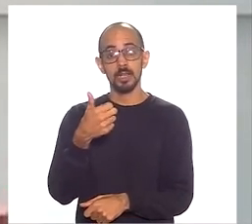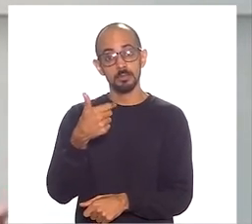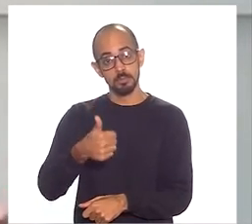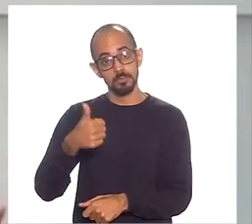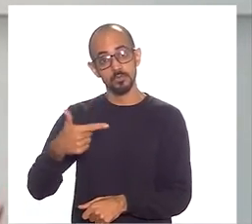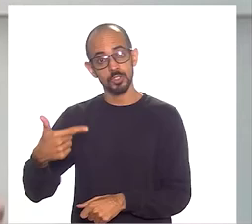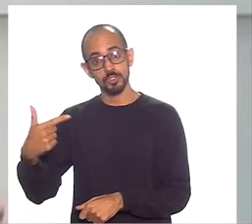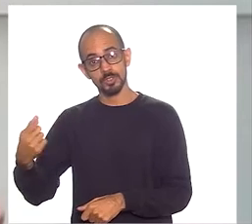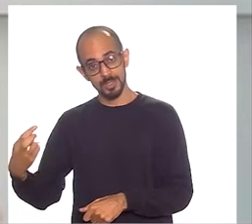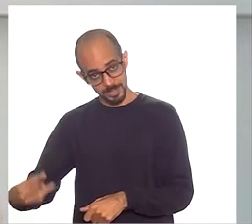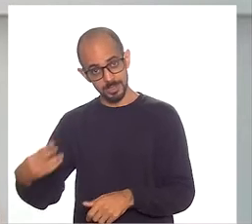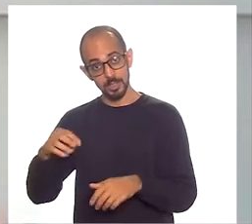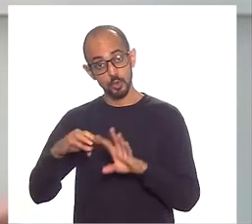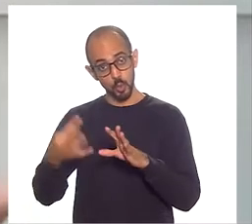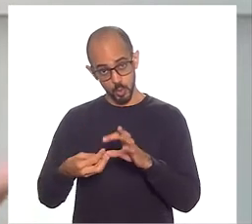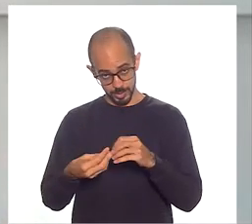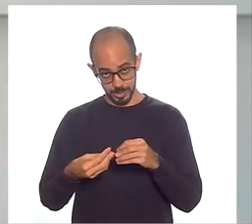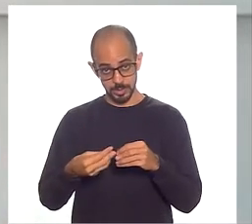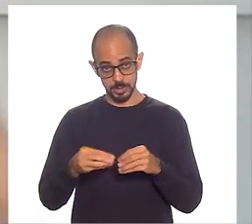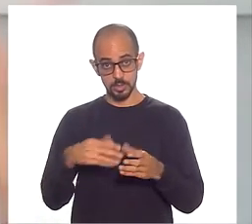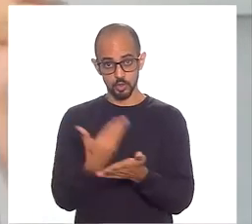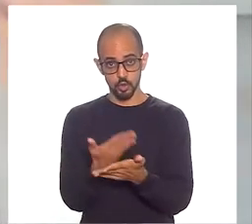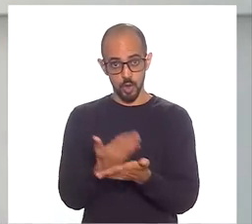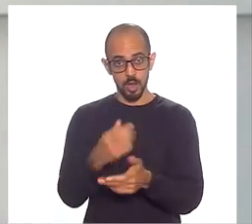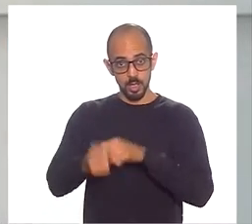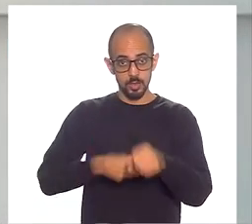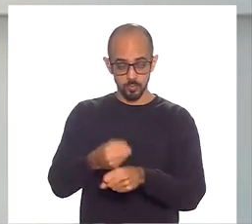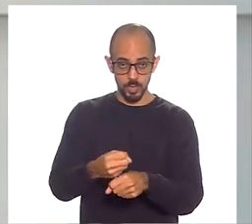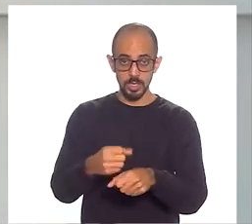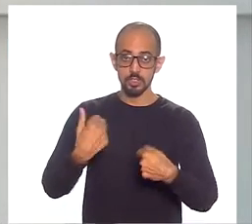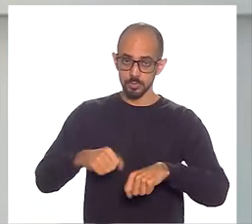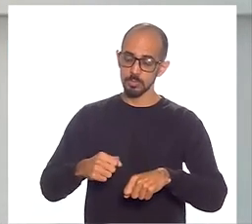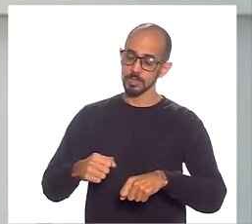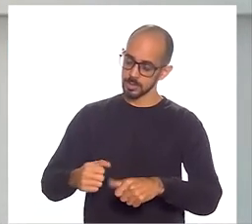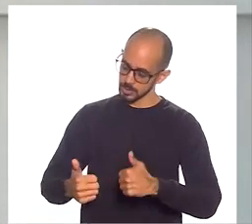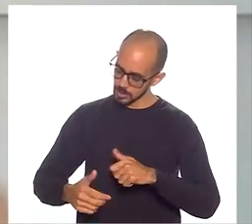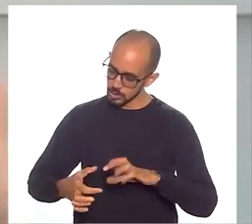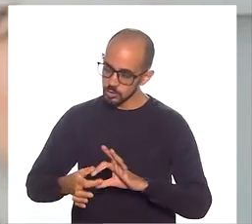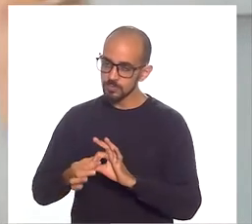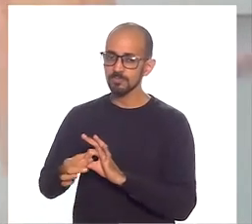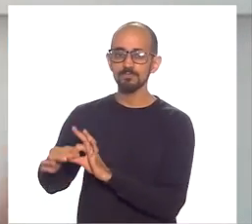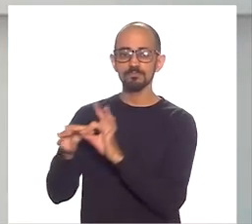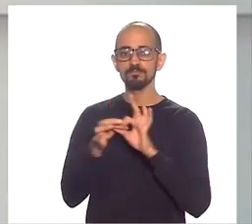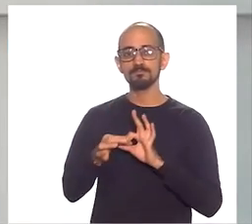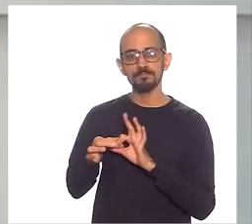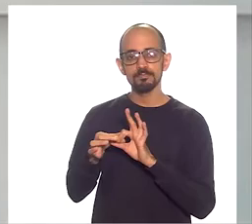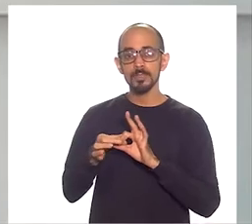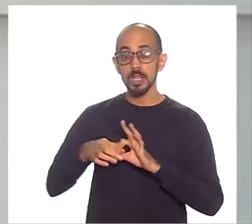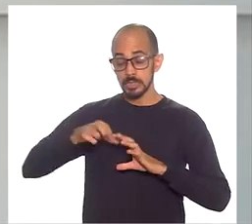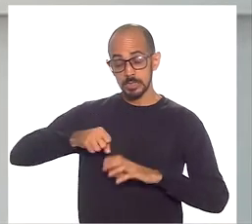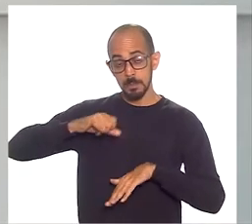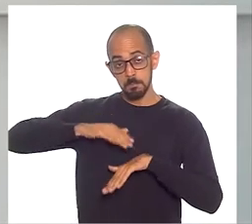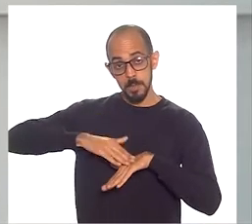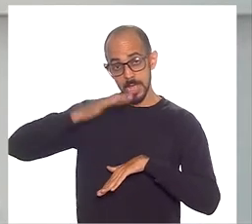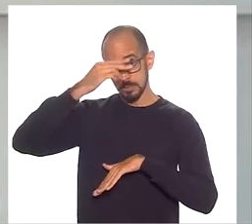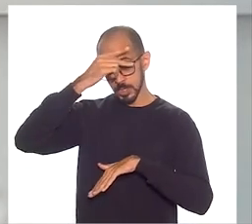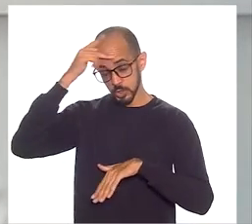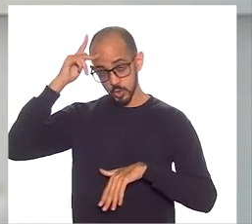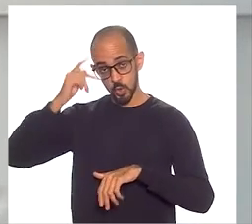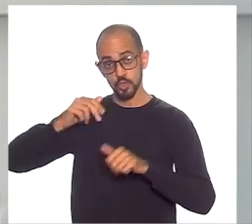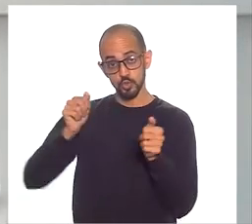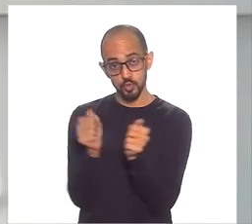iniciativa privada nos apoiando. Então, assim, quanto mais iniciativa a gente tiver, quanto mais pessoas tiverem para